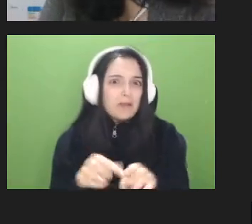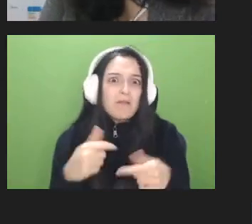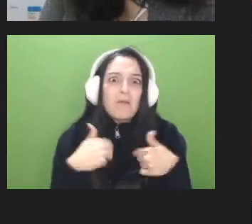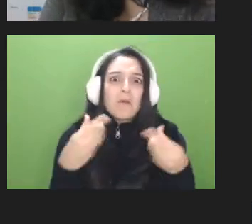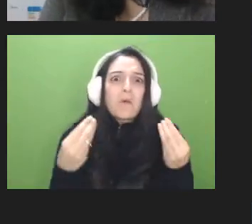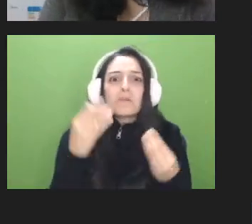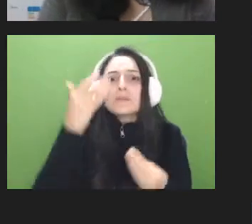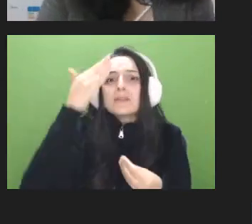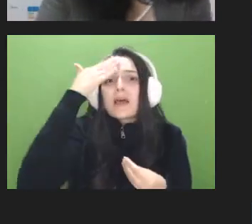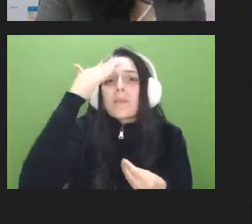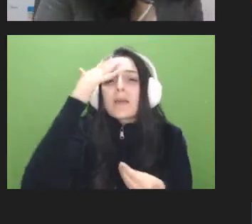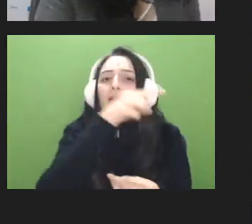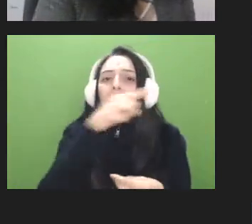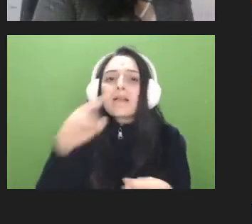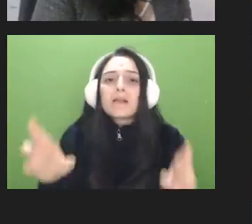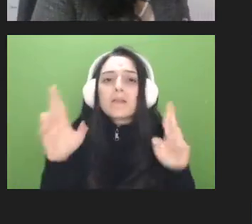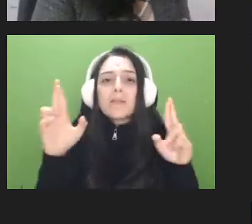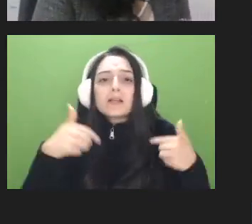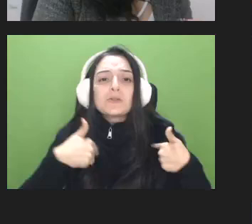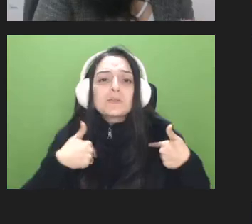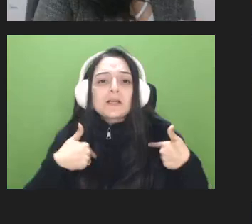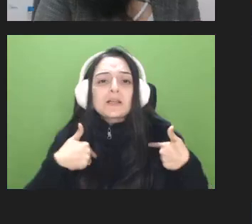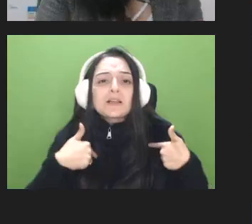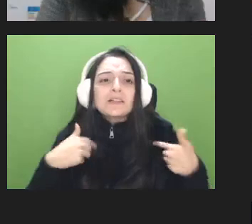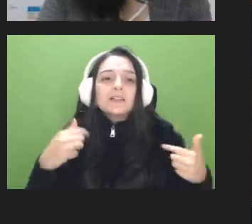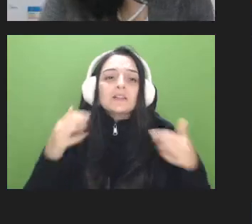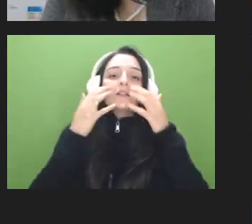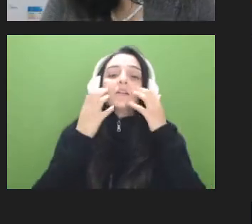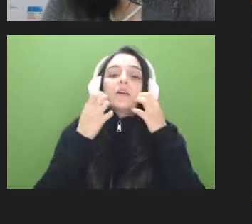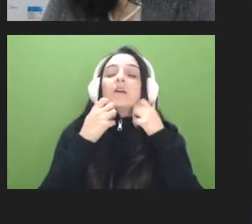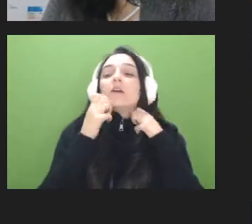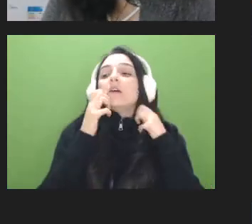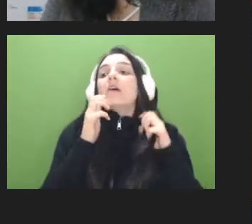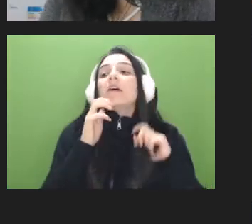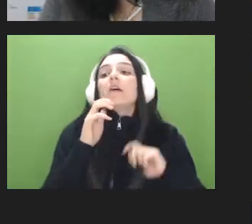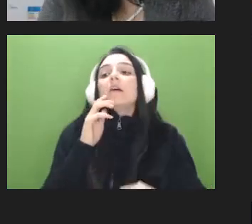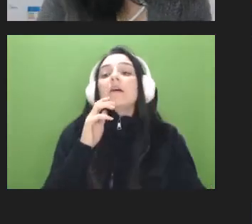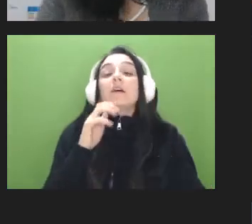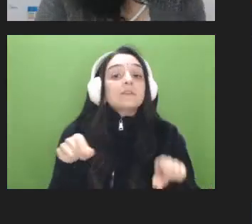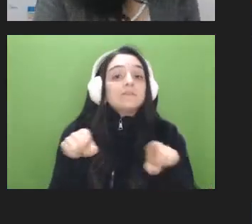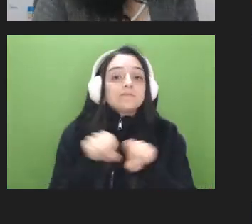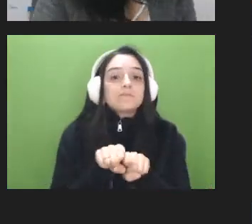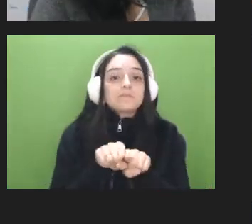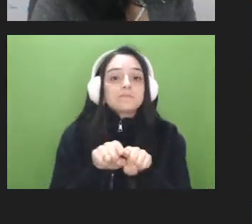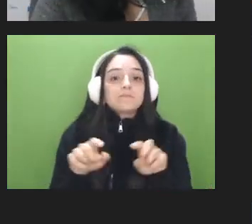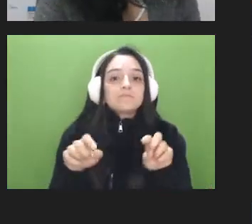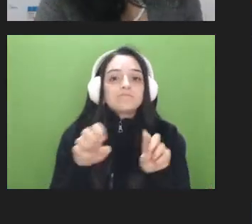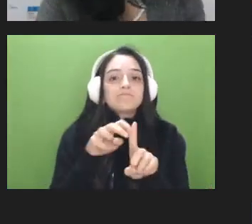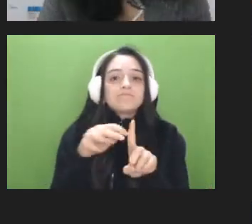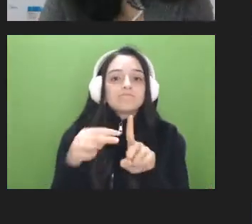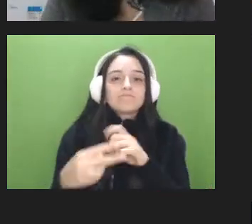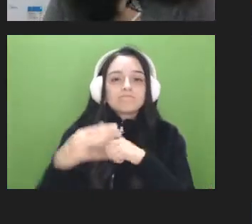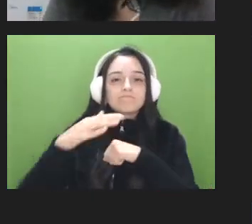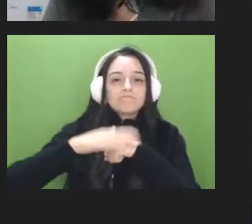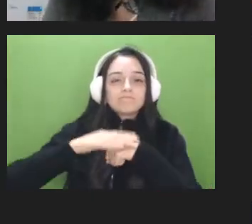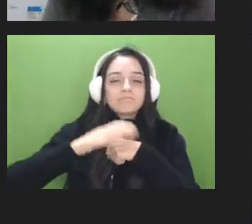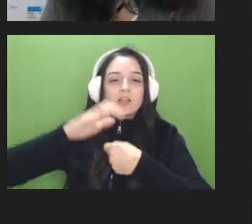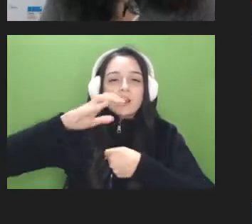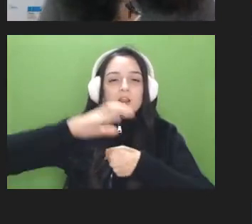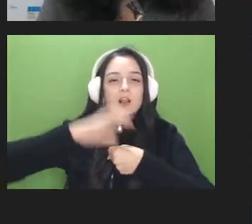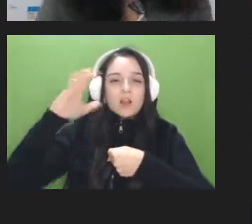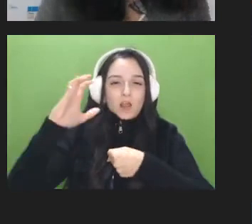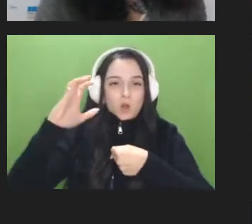E aí eu trouxe aqui algumas perspectivas de autorias decoloniais para pensar alguns deslocamentos